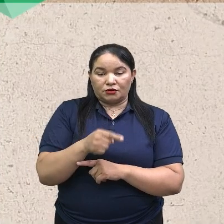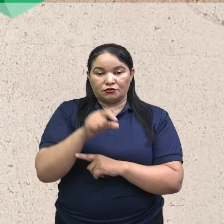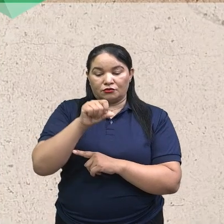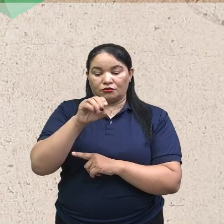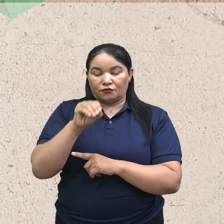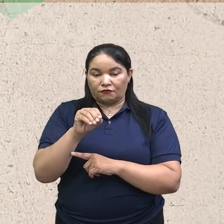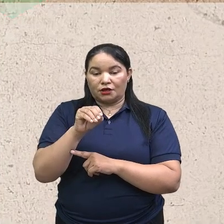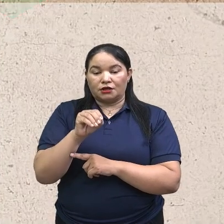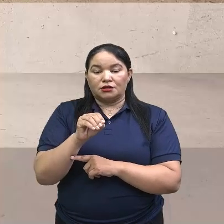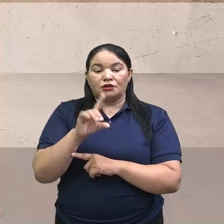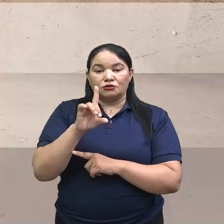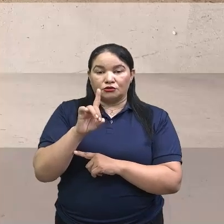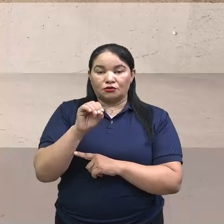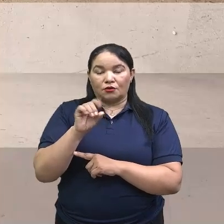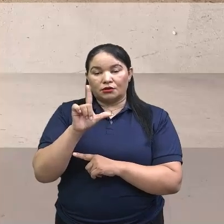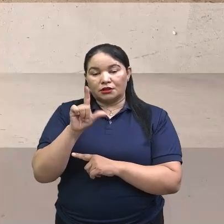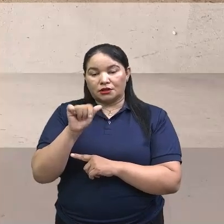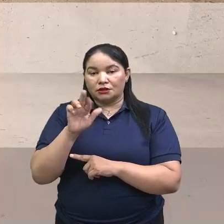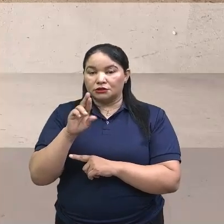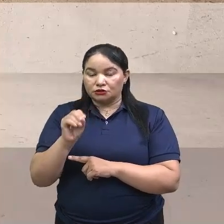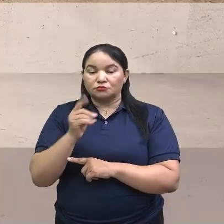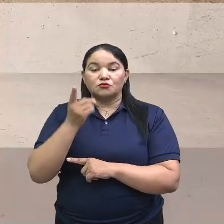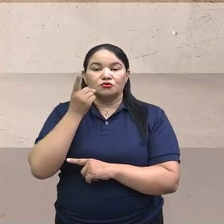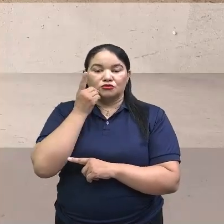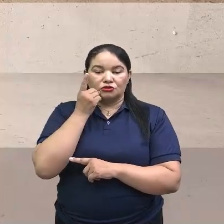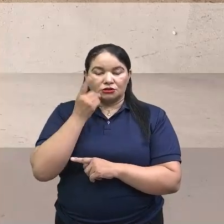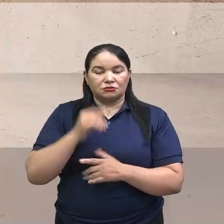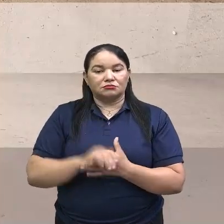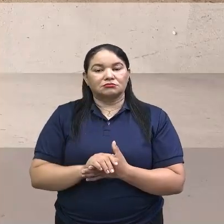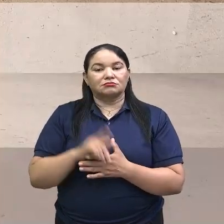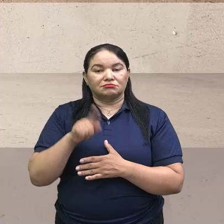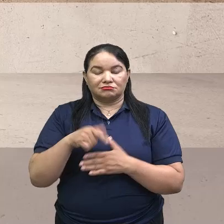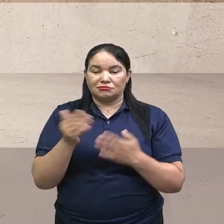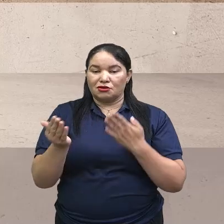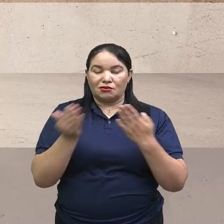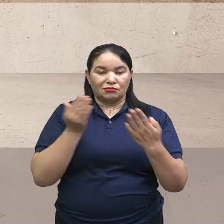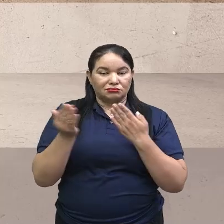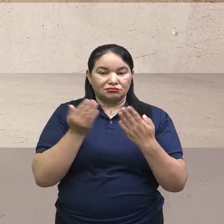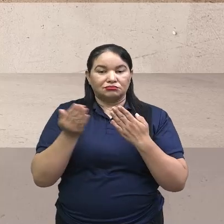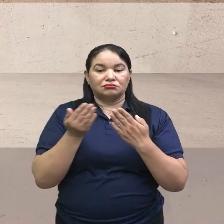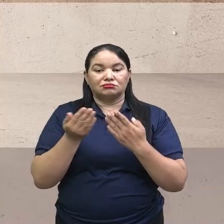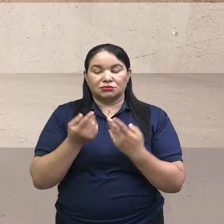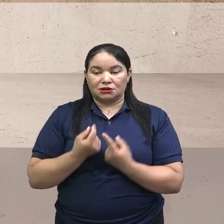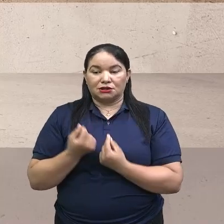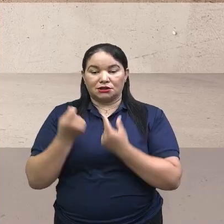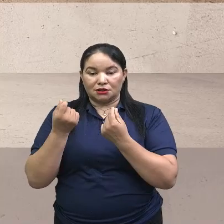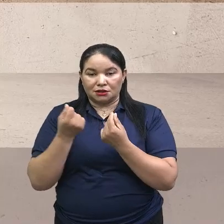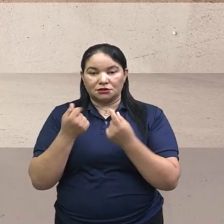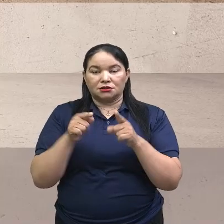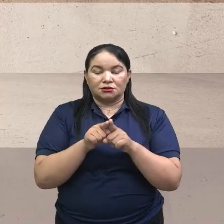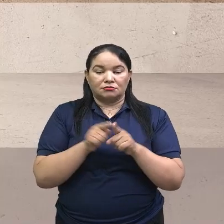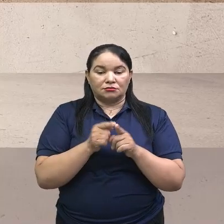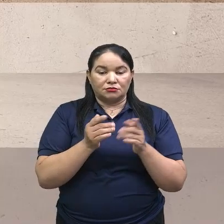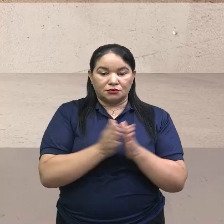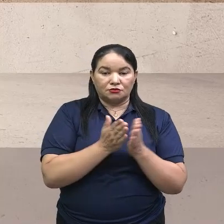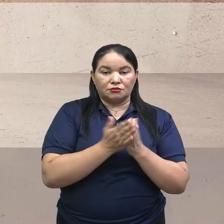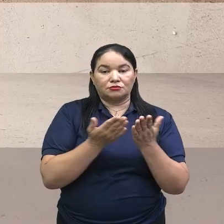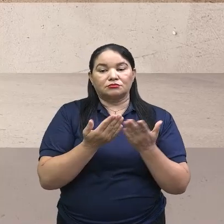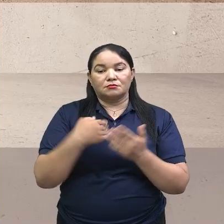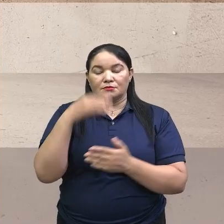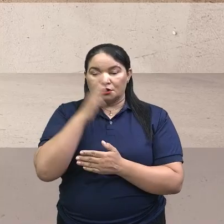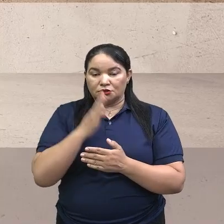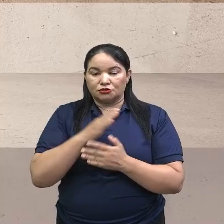dólares por dia. Esse é o retrato da concentração de riqueza no Brasil e no